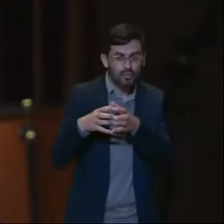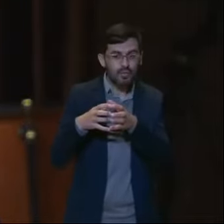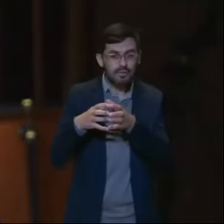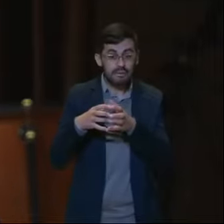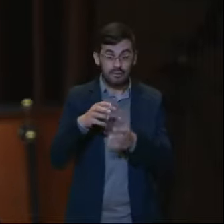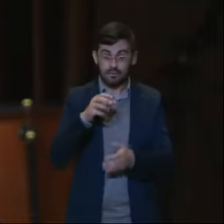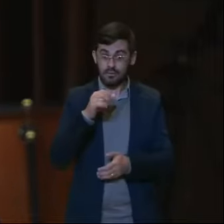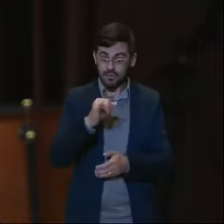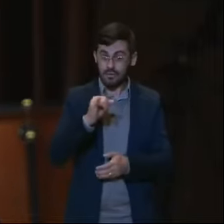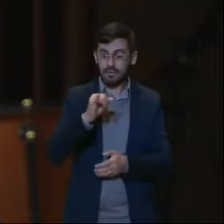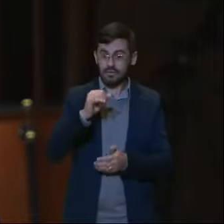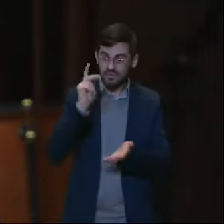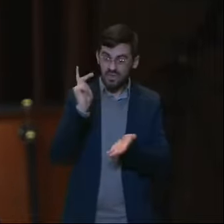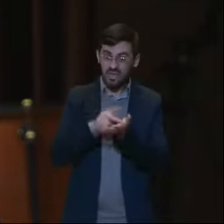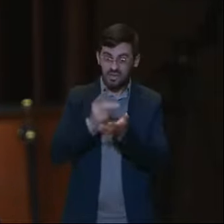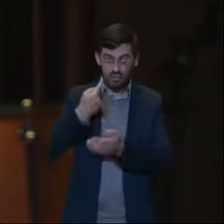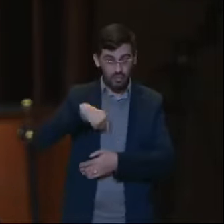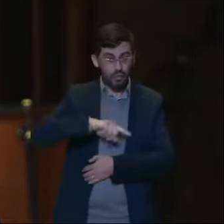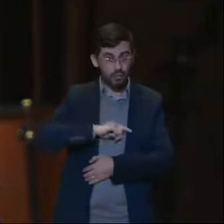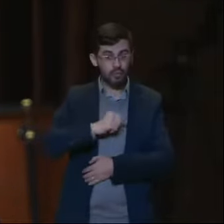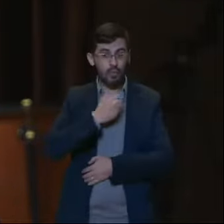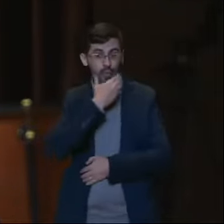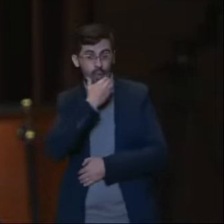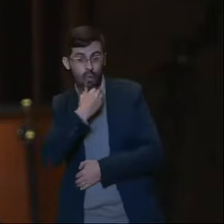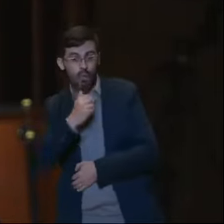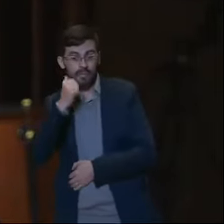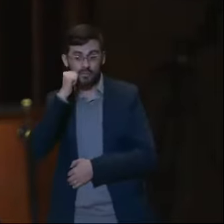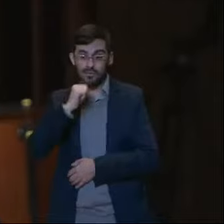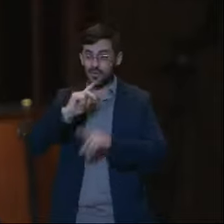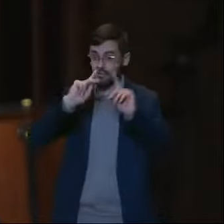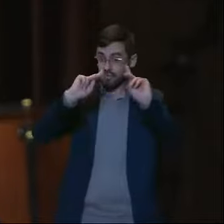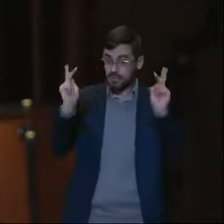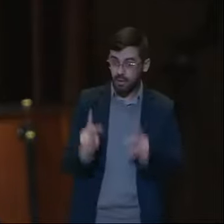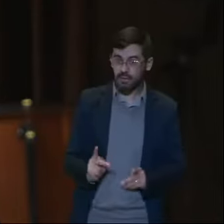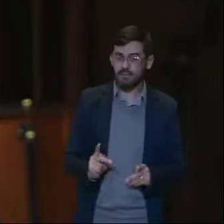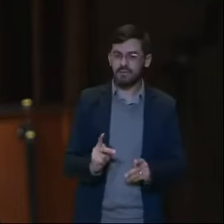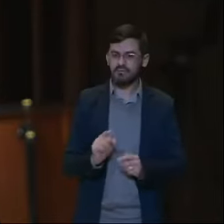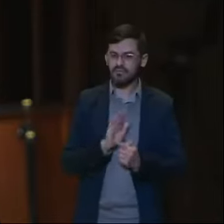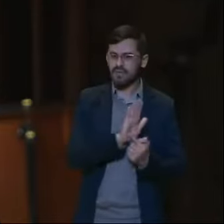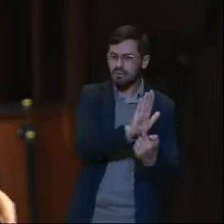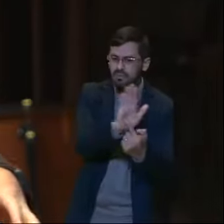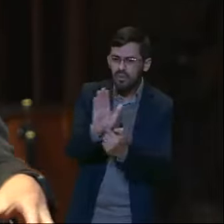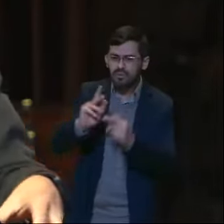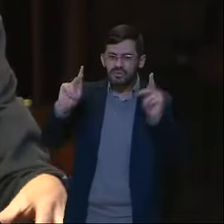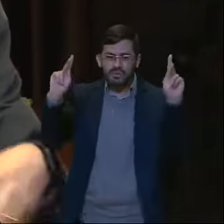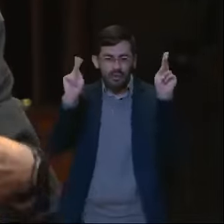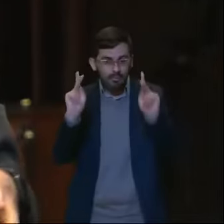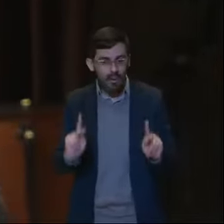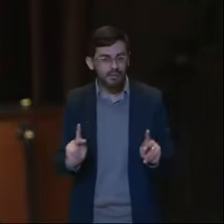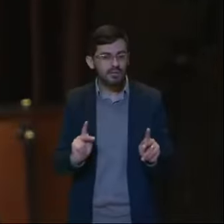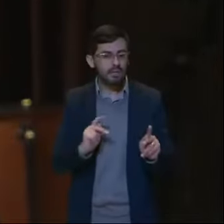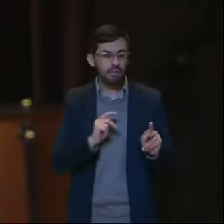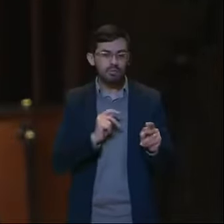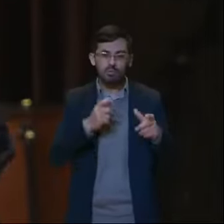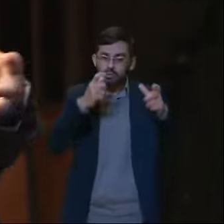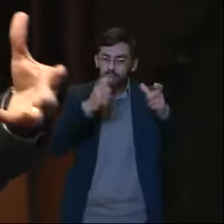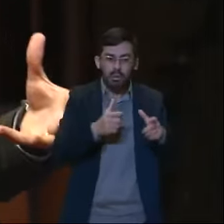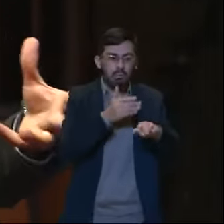somos homens de paz, mulheres de paz, filhos de Deus que promovem a paz, no nosso meio